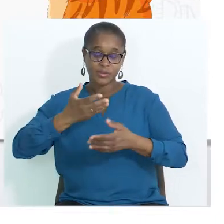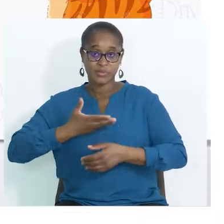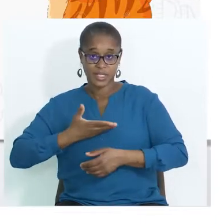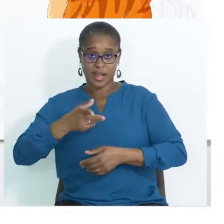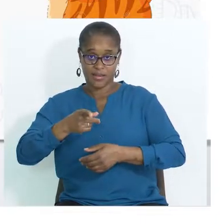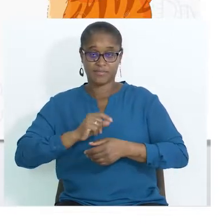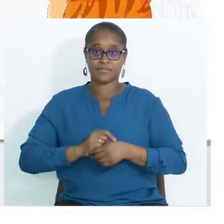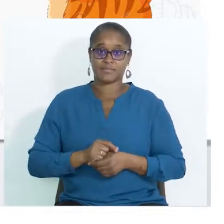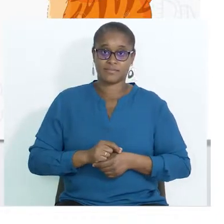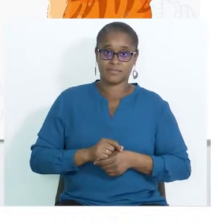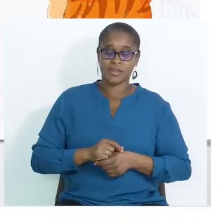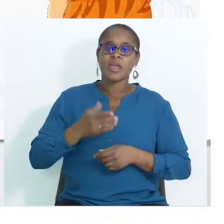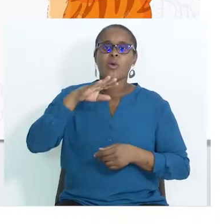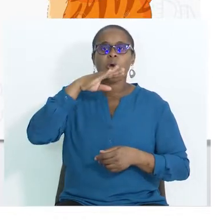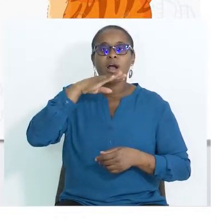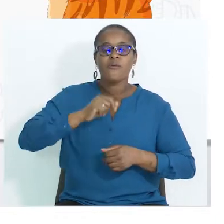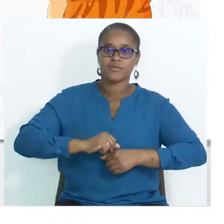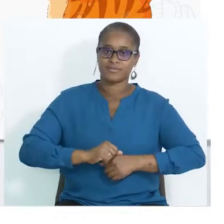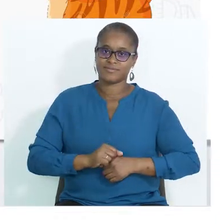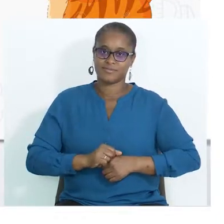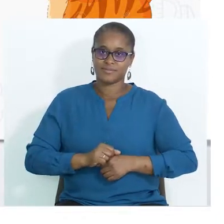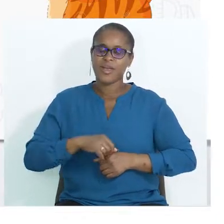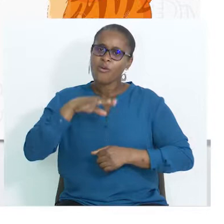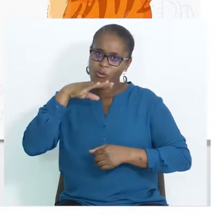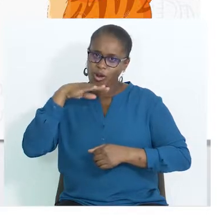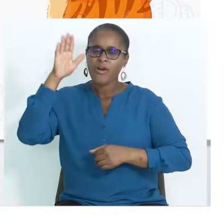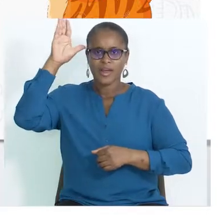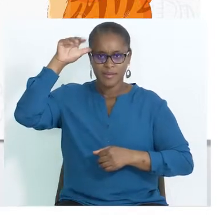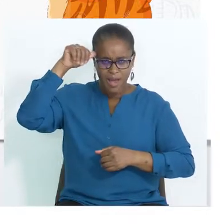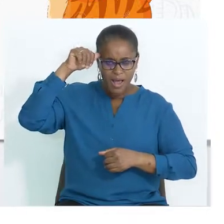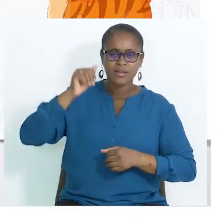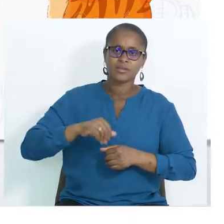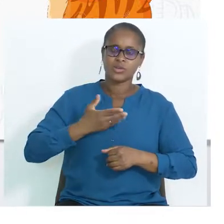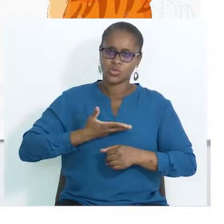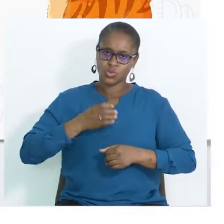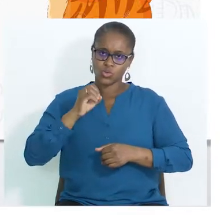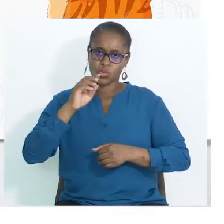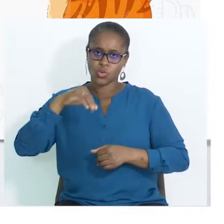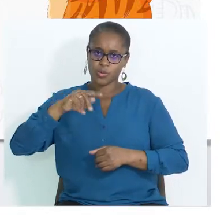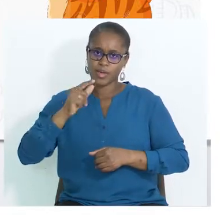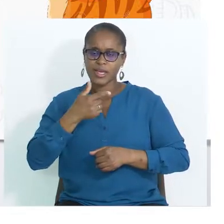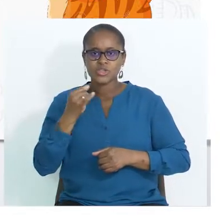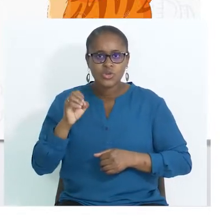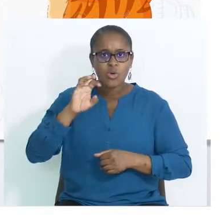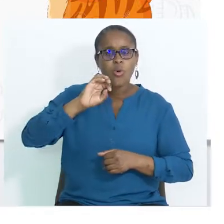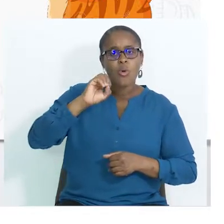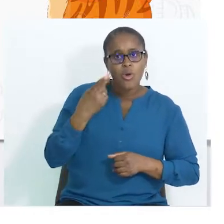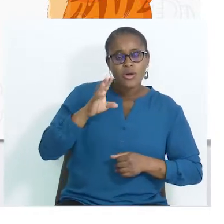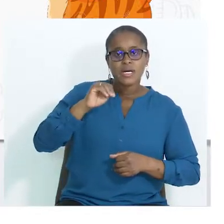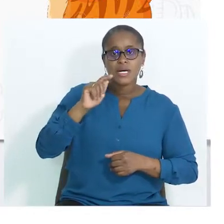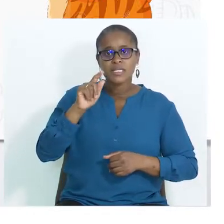colocamos o que é e eu cão o cão é um animal doméstico ou selvagem